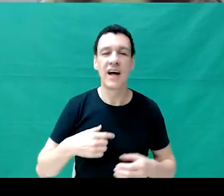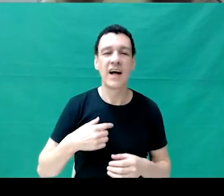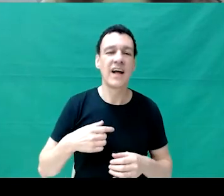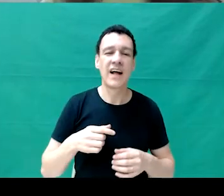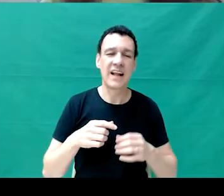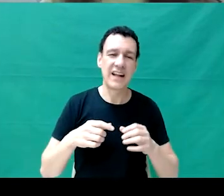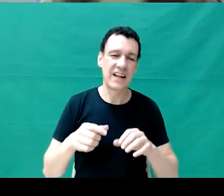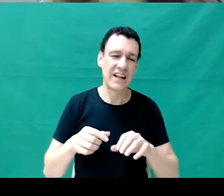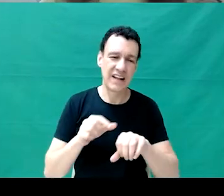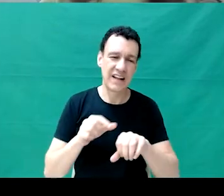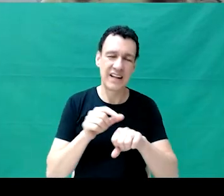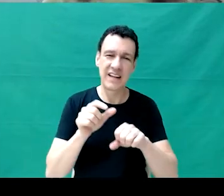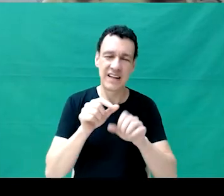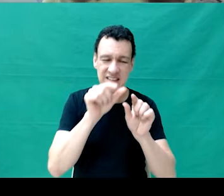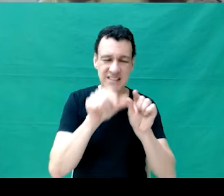fala blacklist.